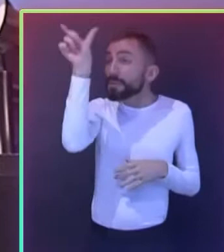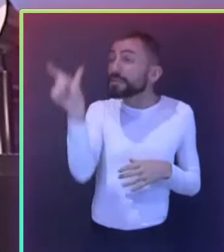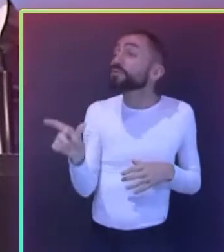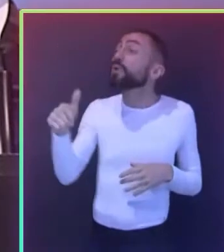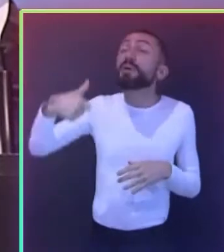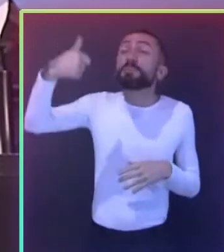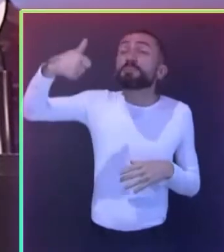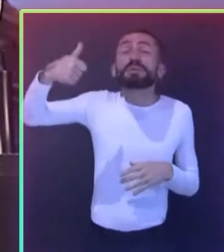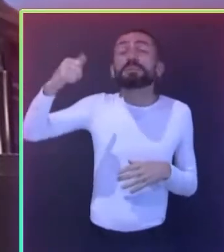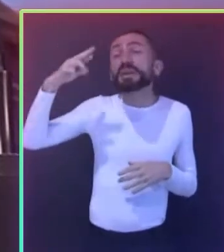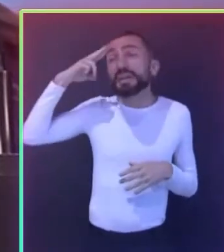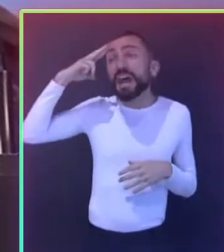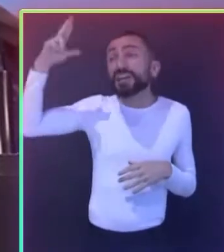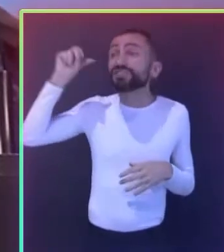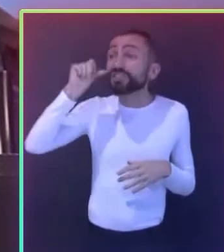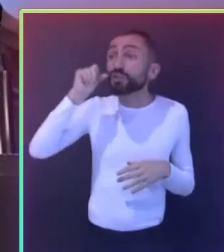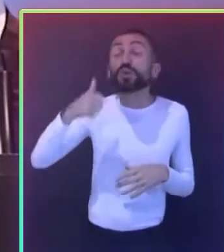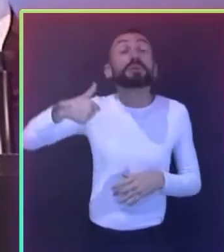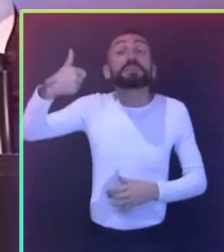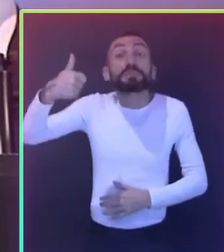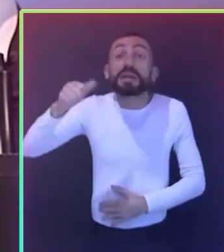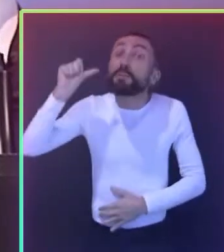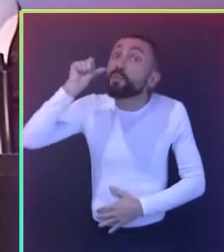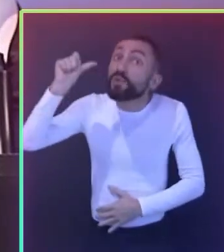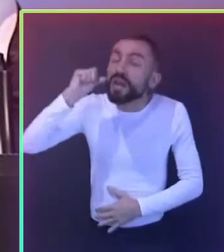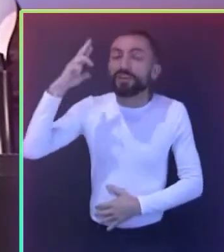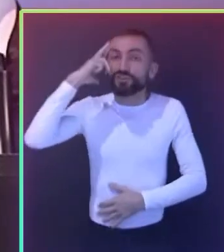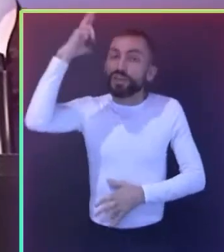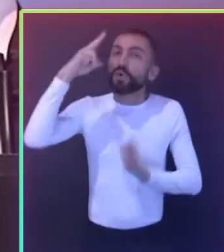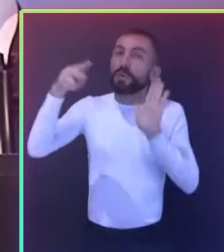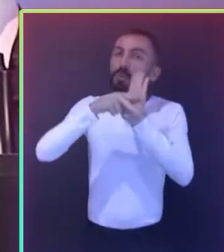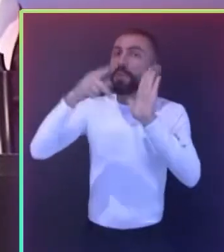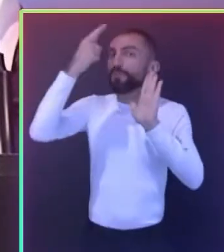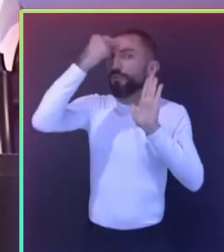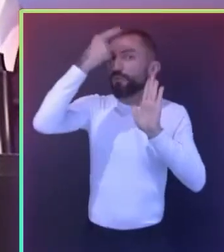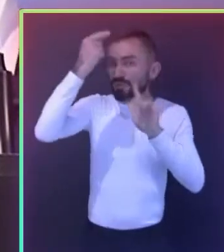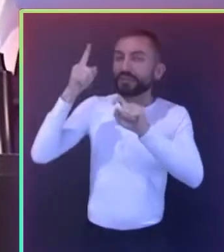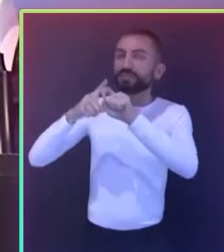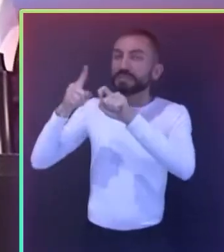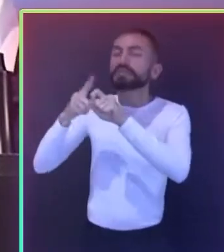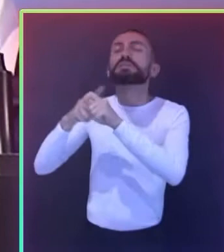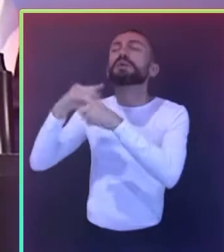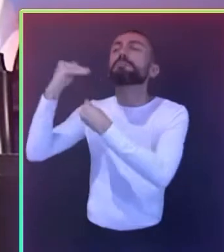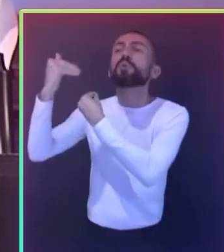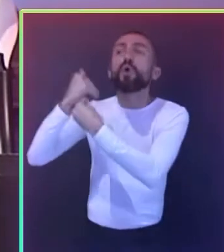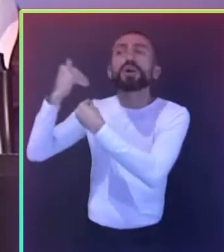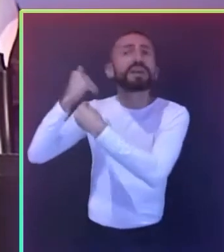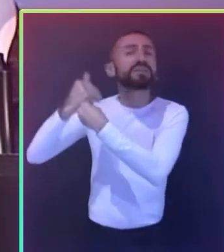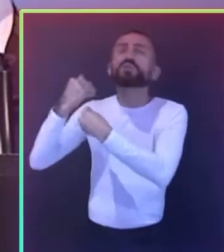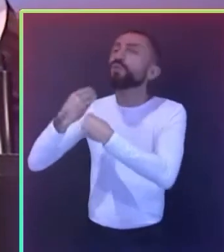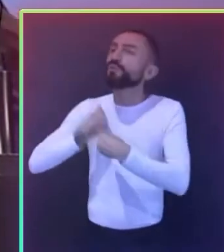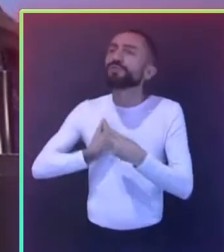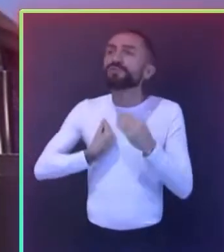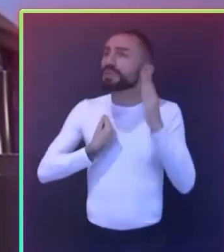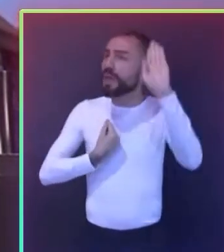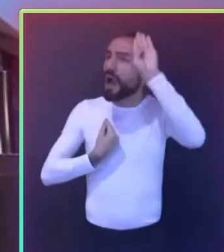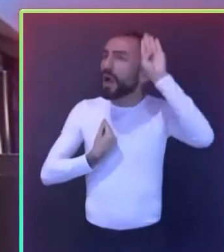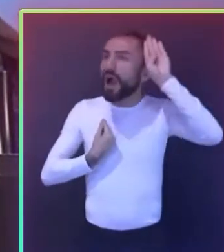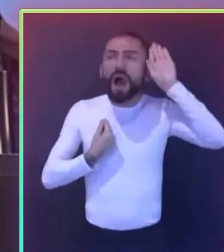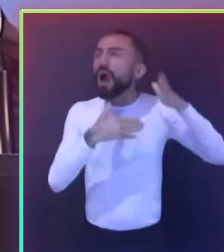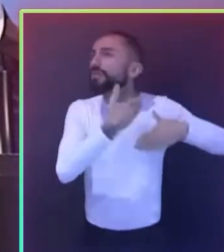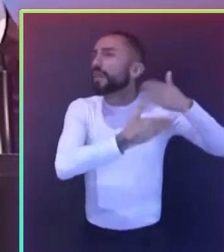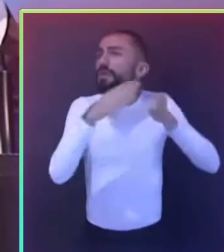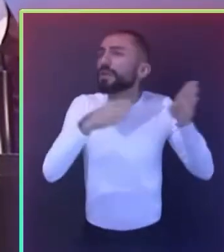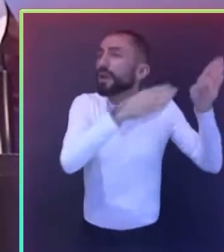primeira diretora primeira mulher diretora da faculdade de medicina que me orientou na vida acadêmica e que até